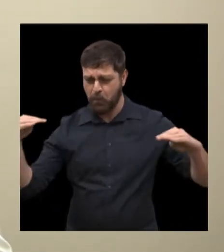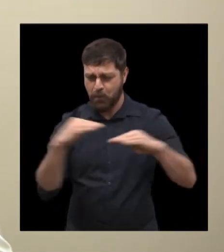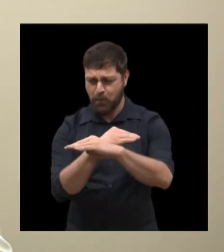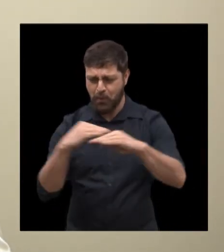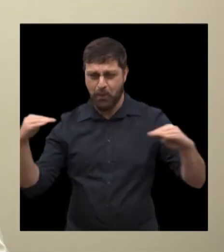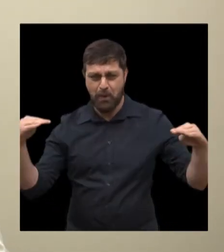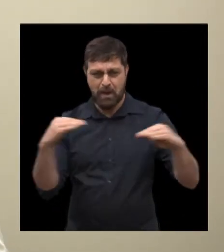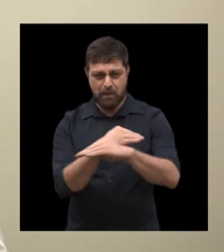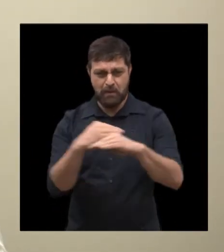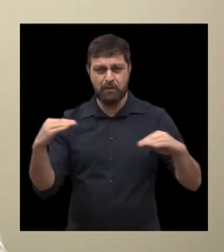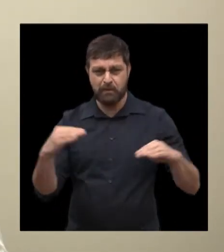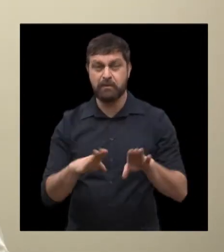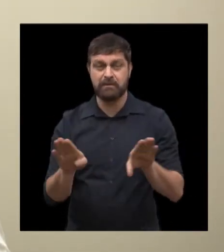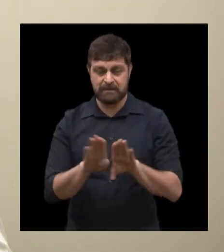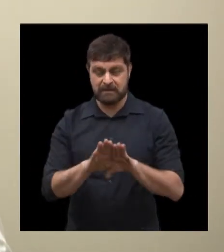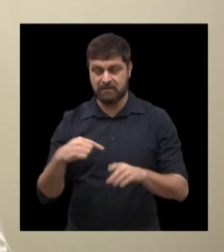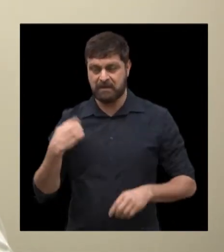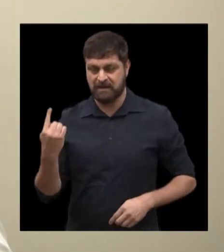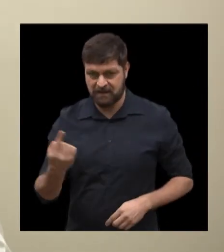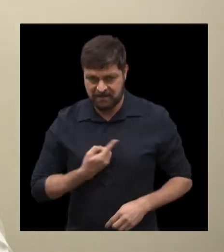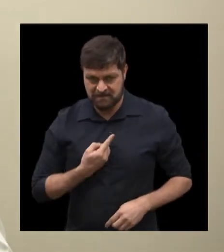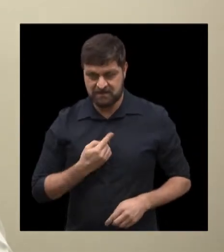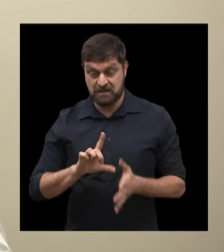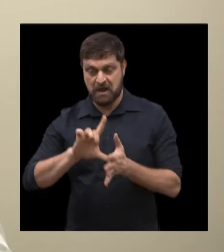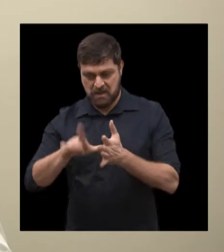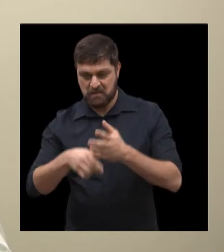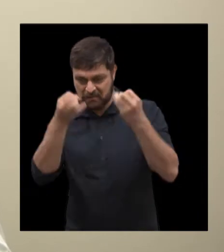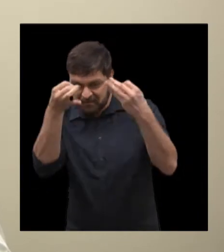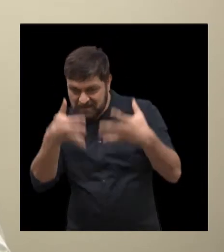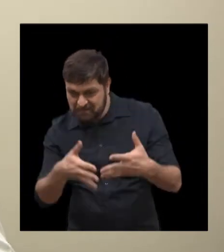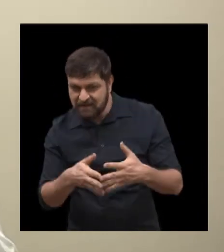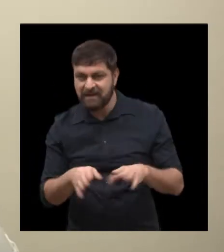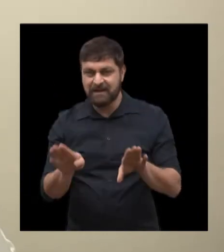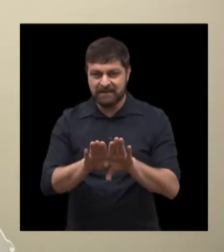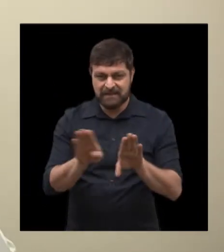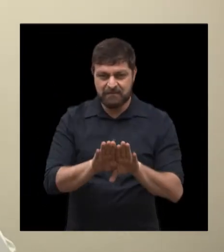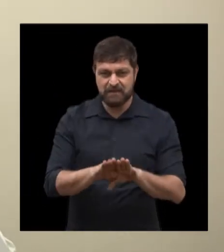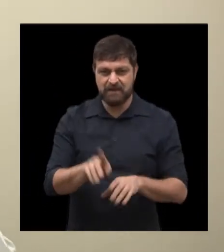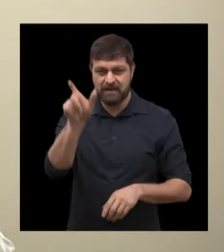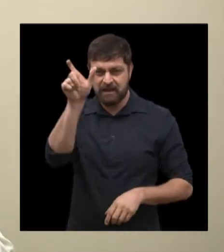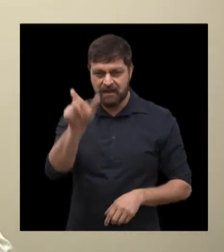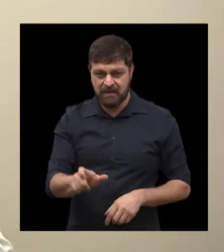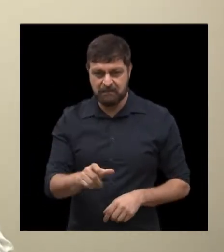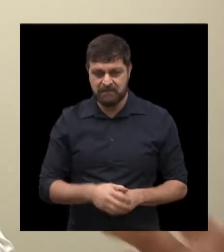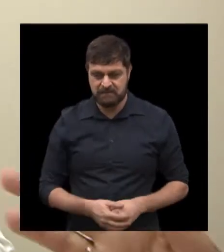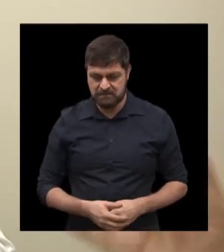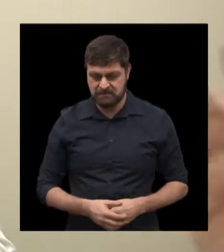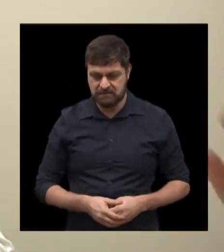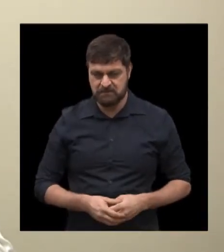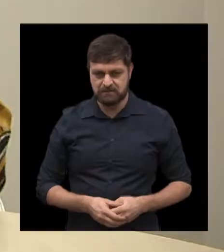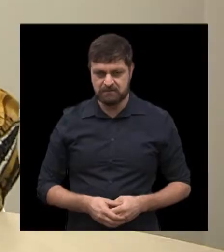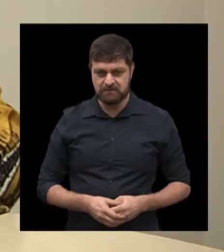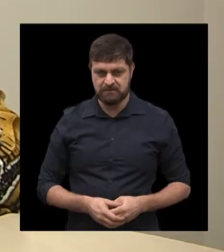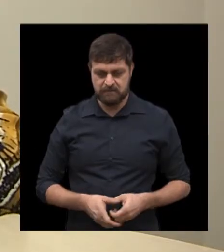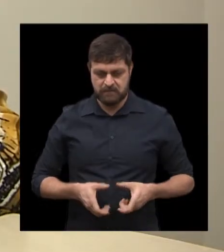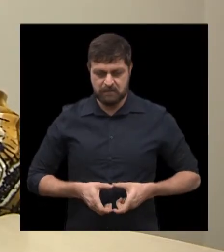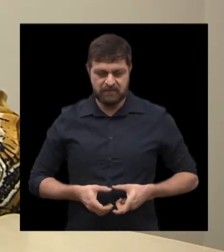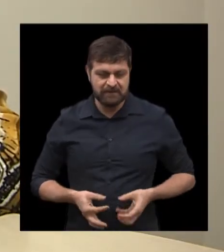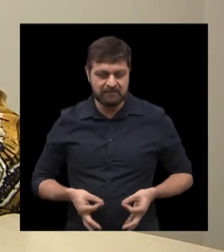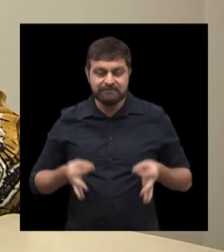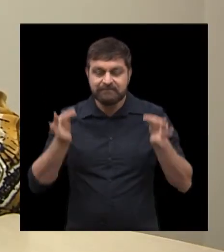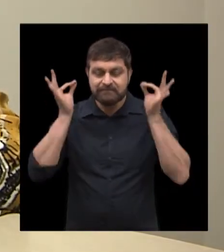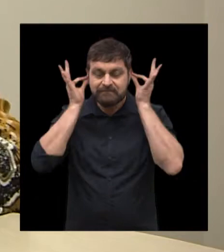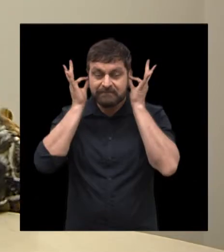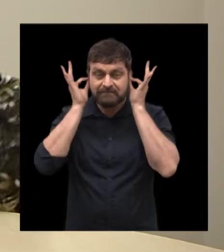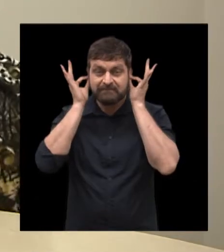muitas vezes, uma coisa que talvez a gente vai entrar daqui a pouquinho, ela usa o fone de ouvido. Nossa Senhora, a